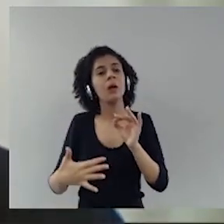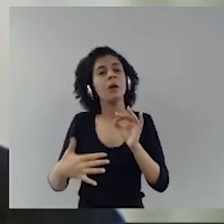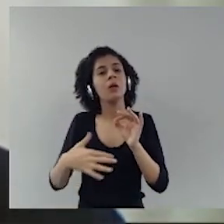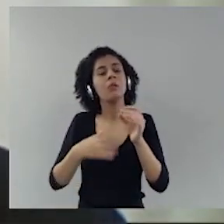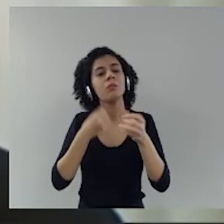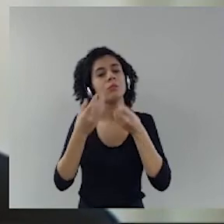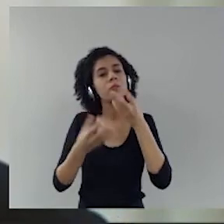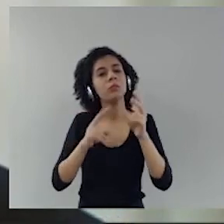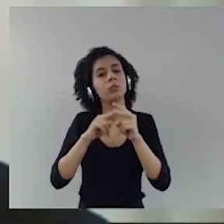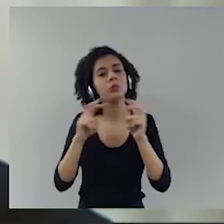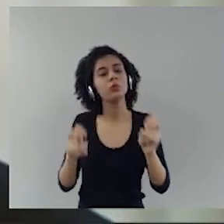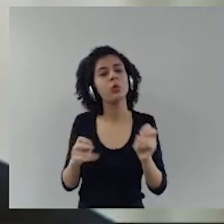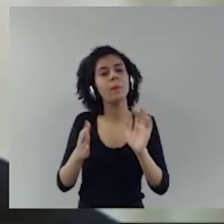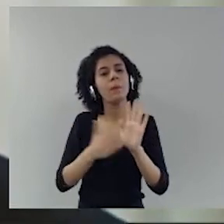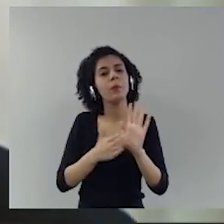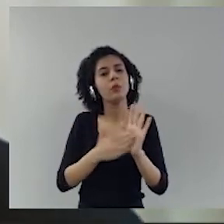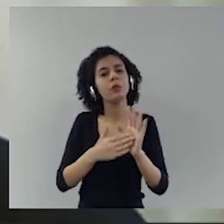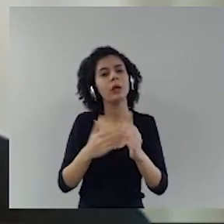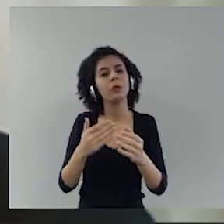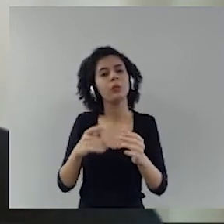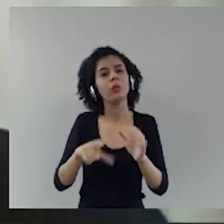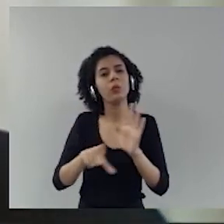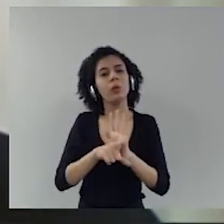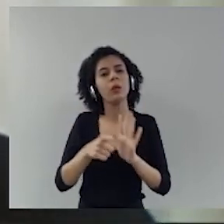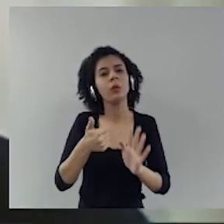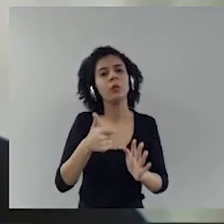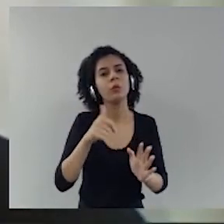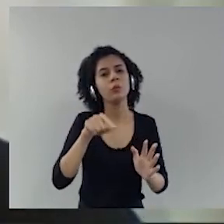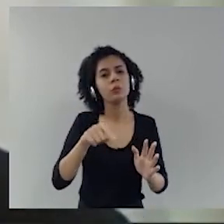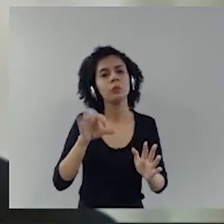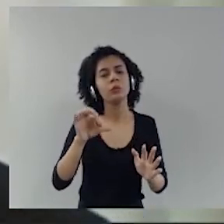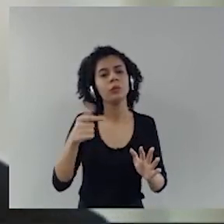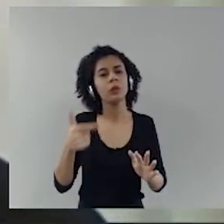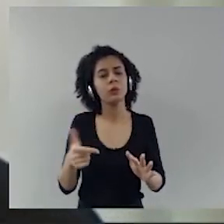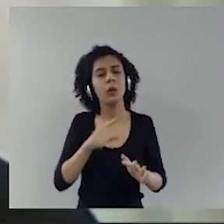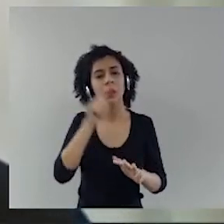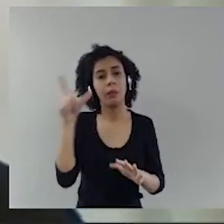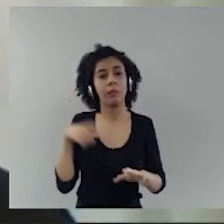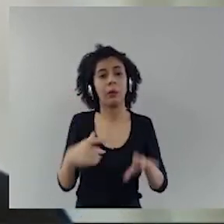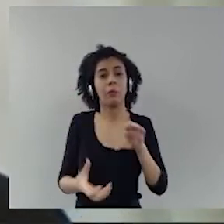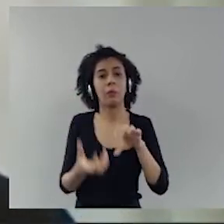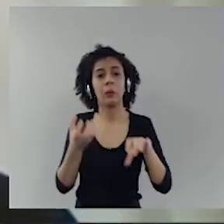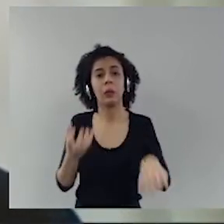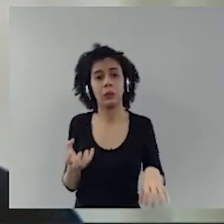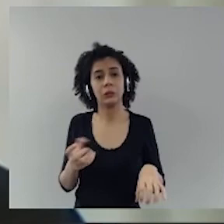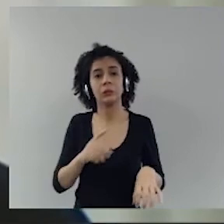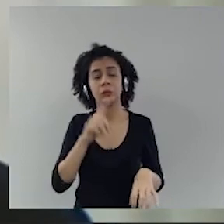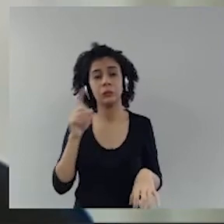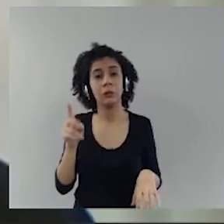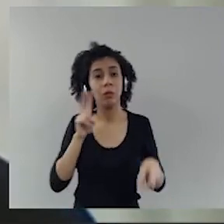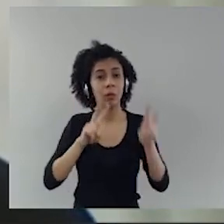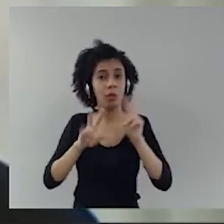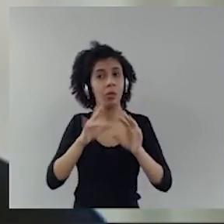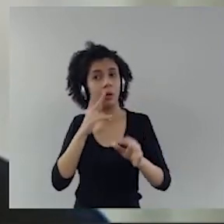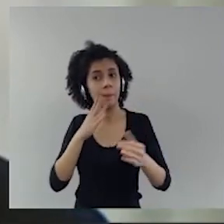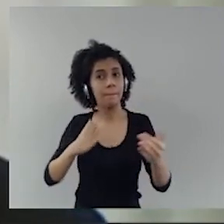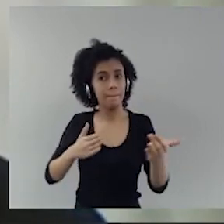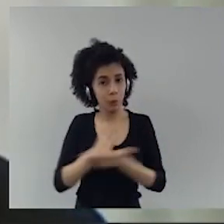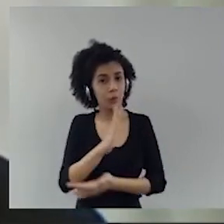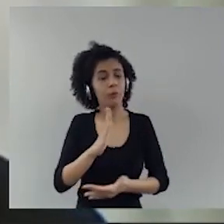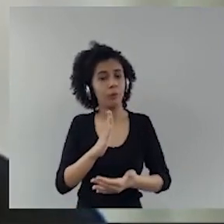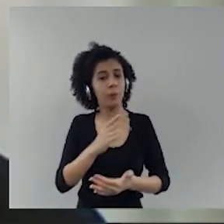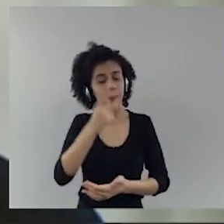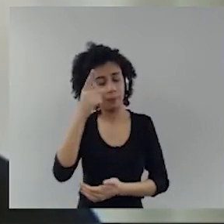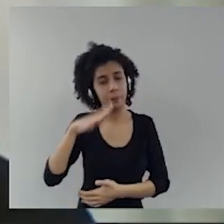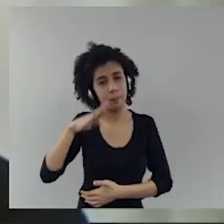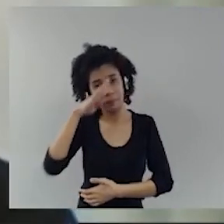comentários sobre aquele projeto de lei 1292 que está lá no congresso nacional em vias de ser aprovado e sancionado